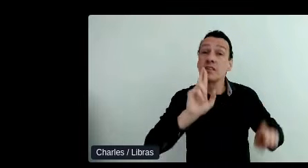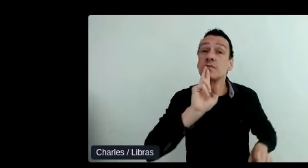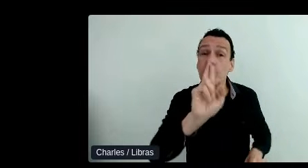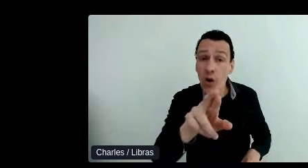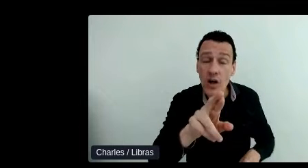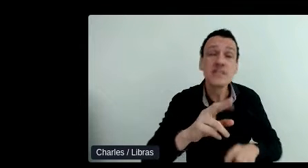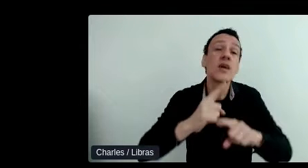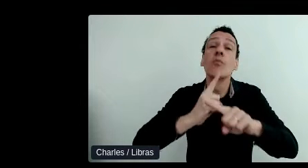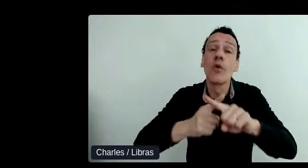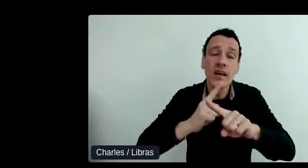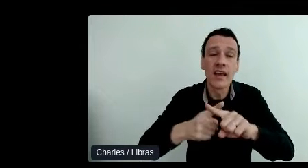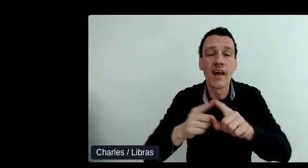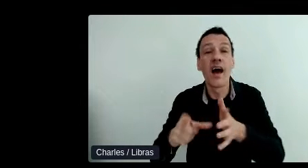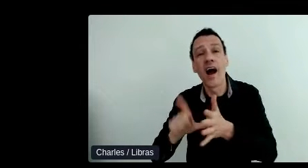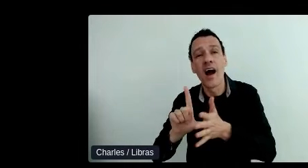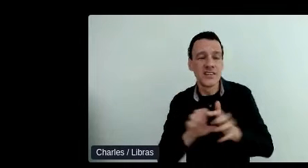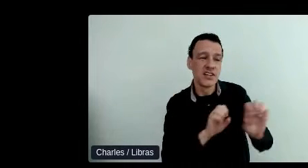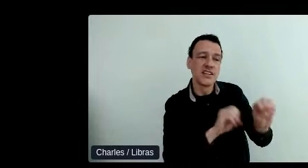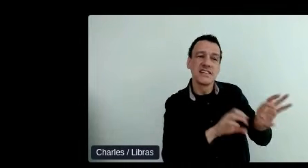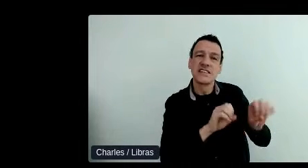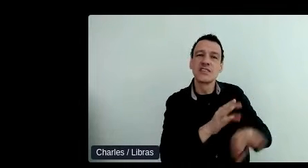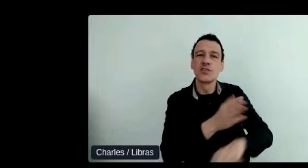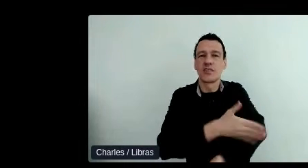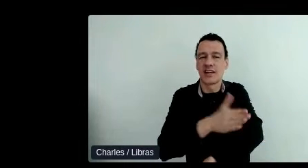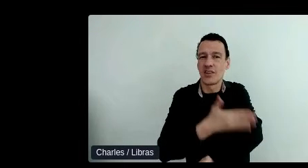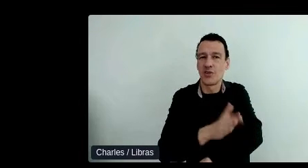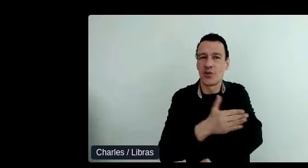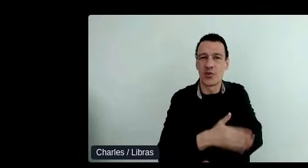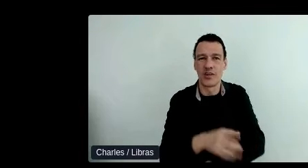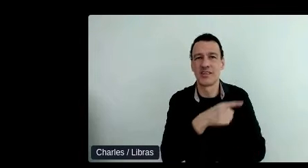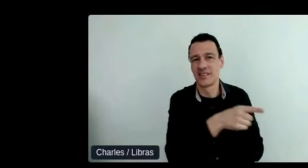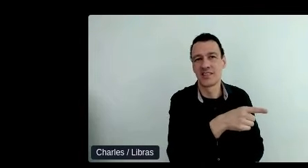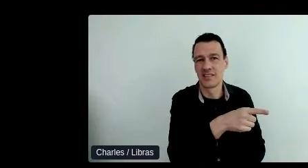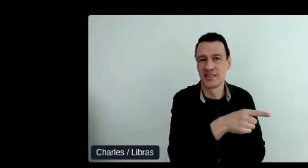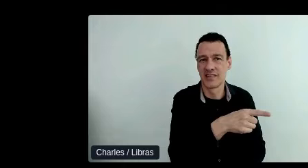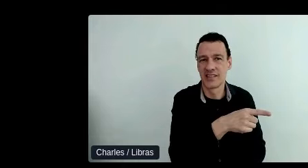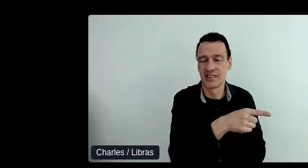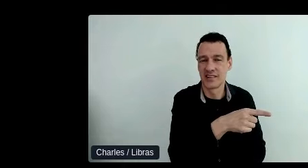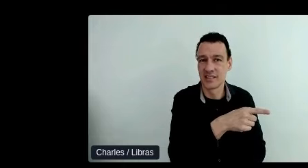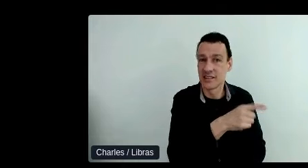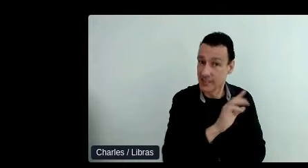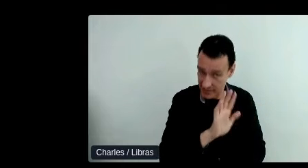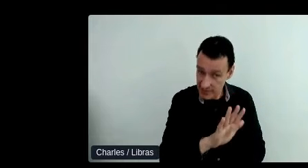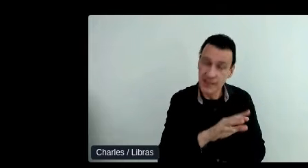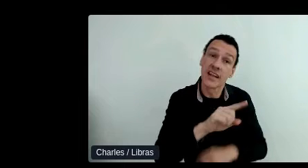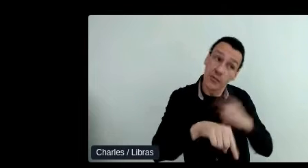de treino, naqueles dados. Pode ir.